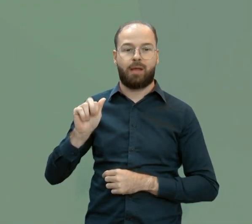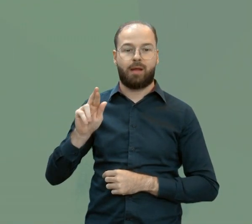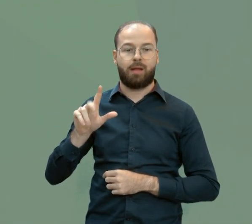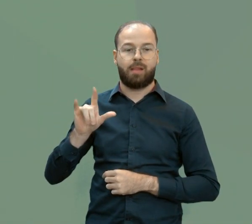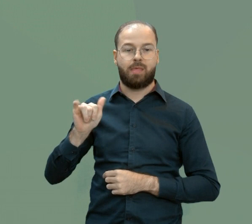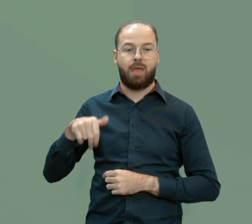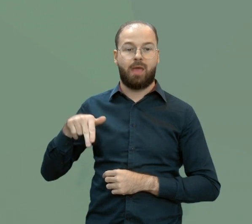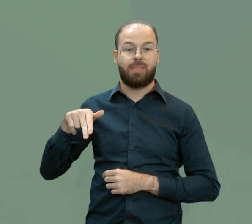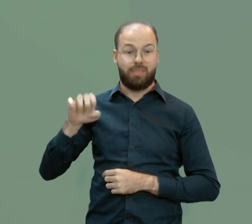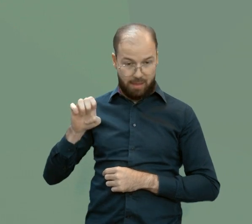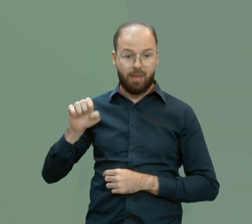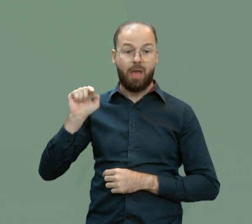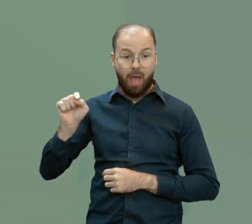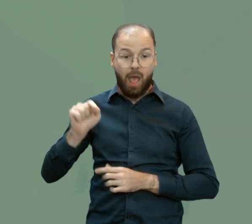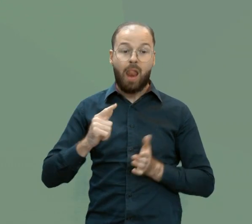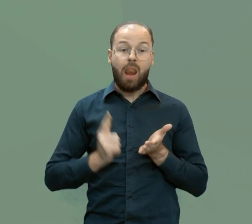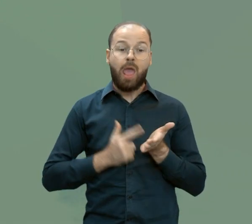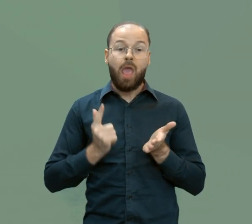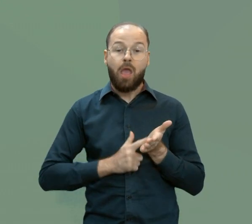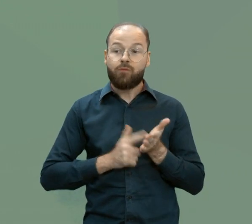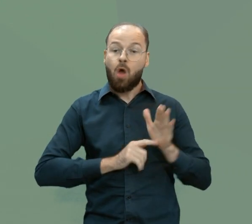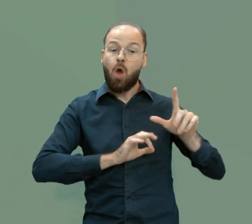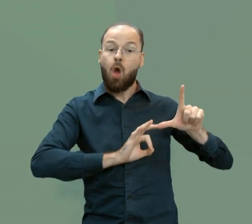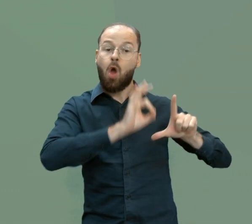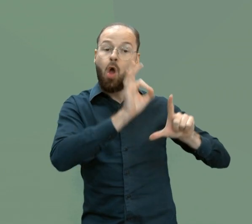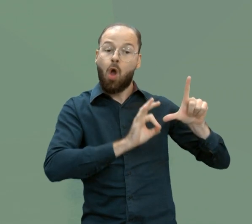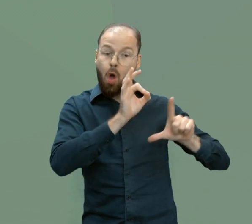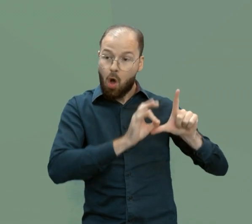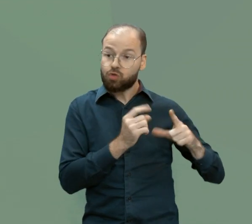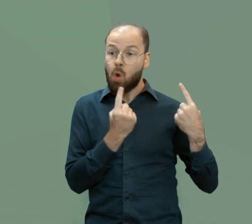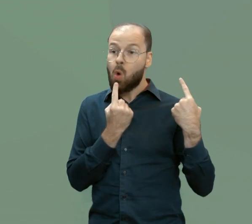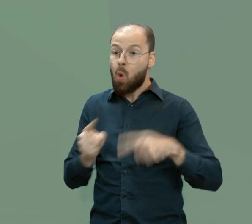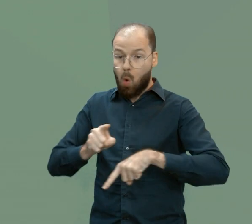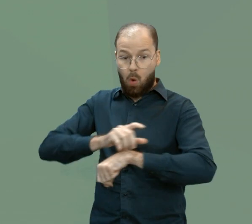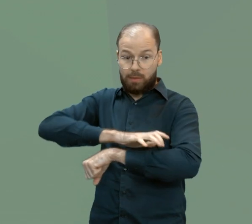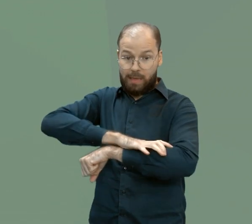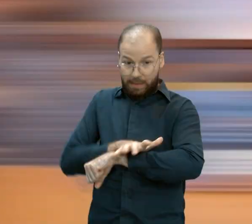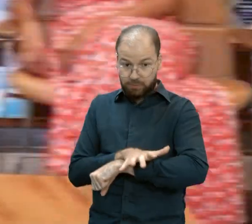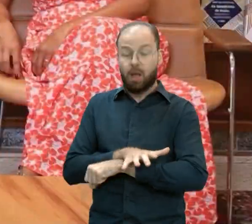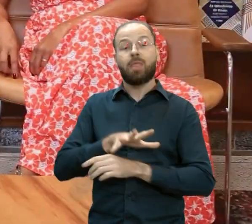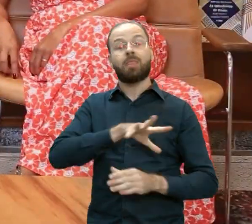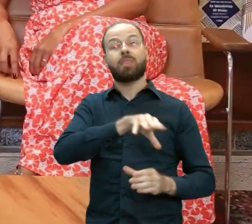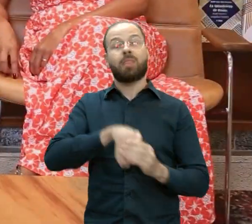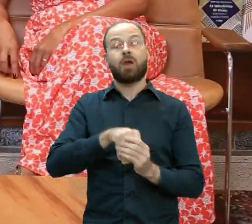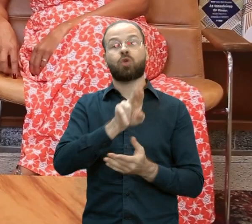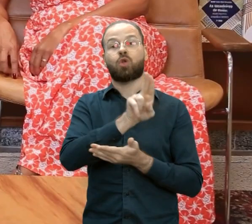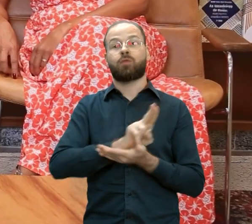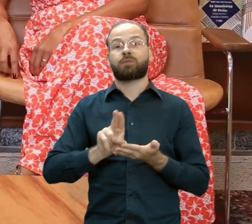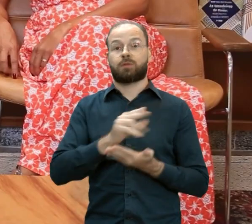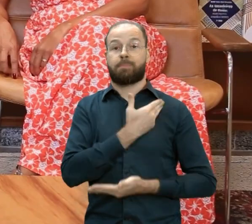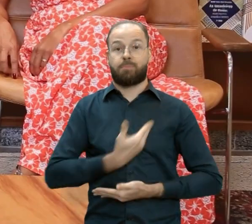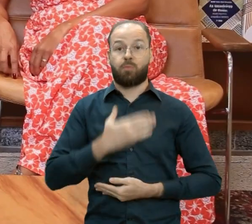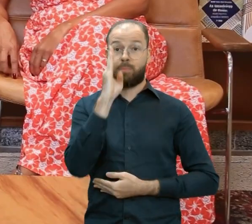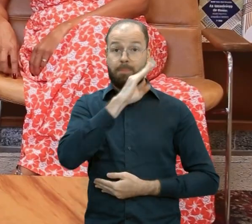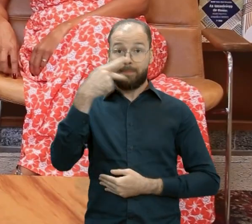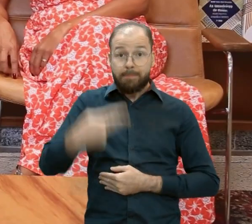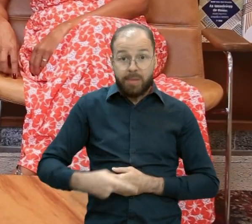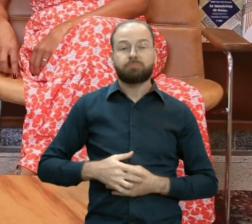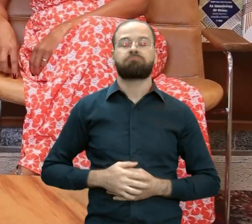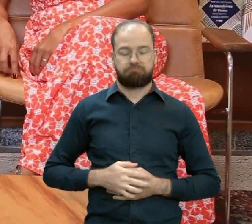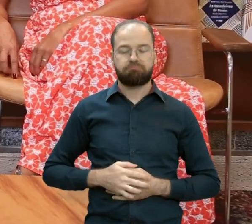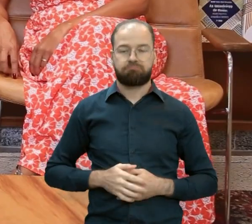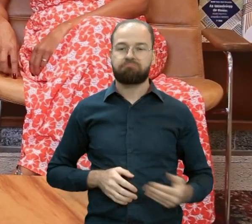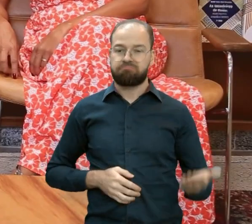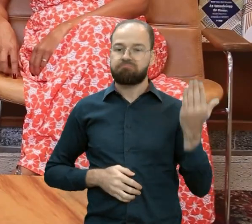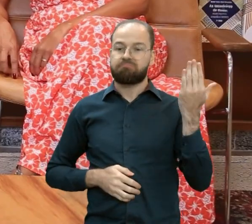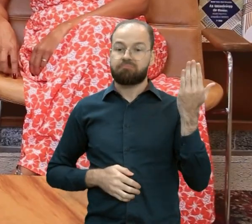e Antirracismo na Universidade Pública Brasileira. Carliane se descreve como uma mulher negra,